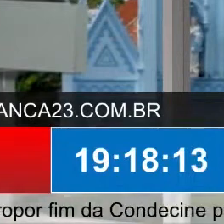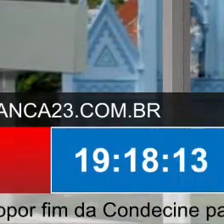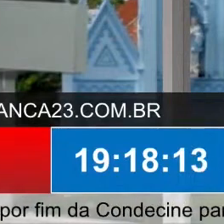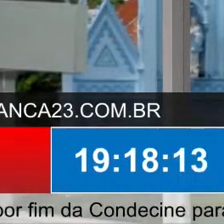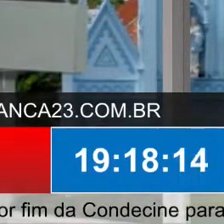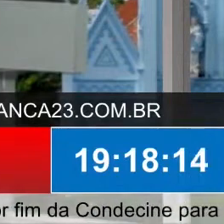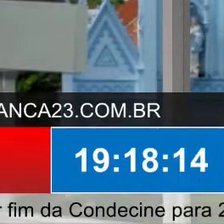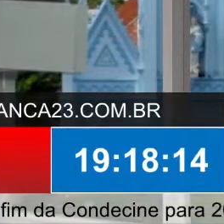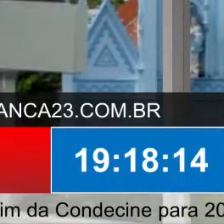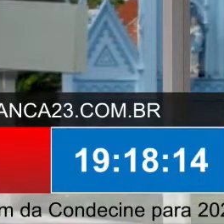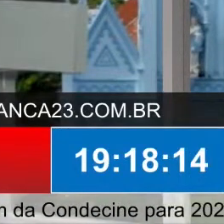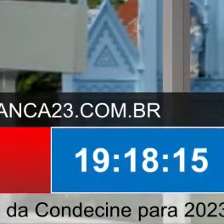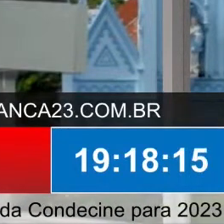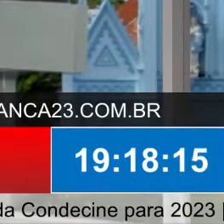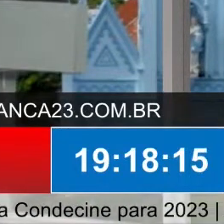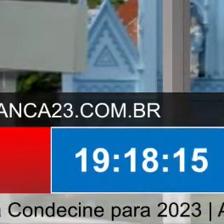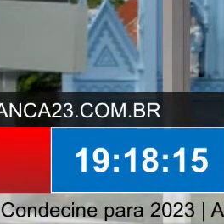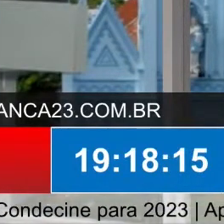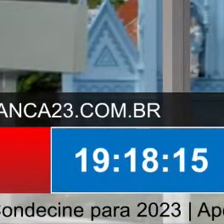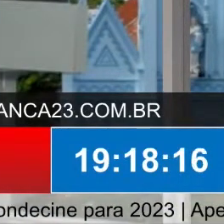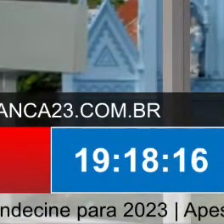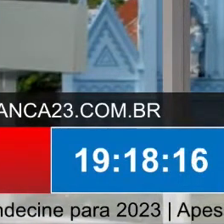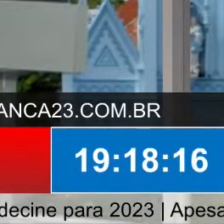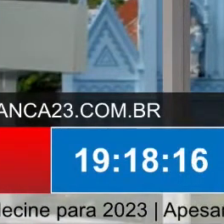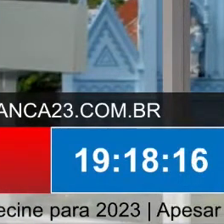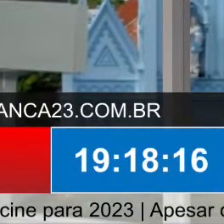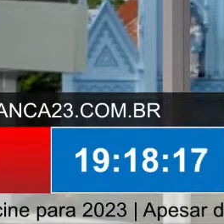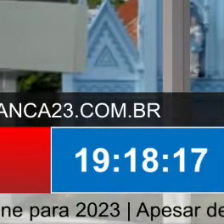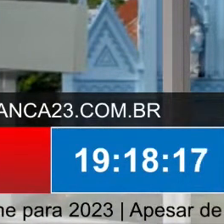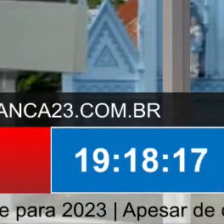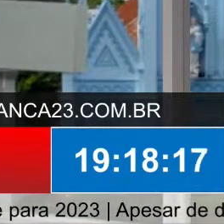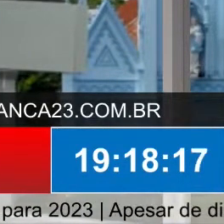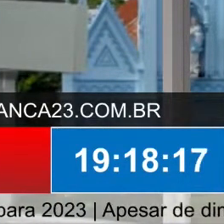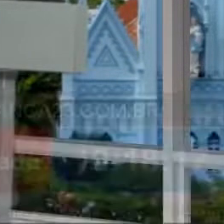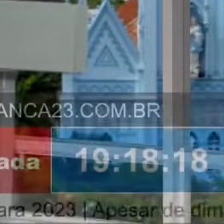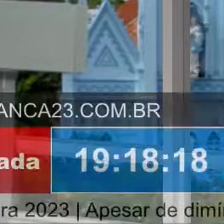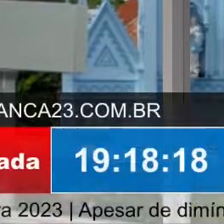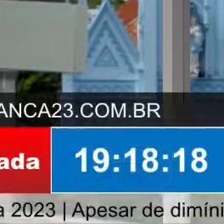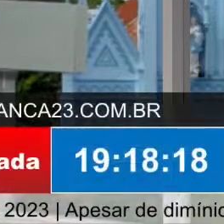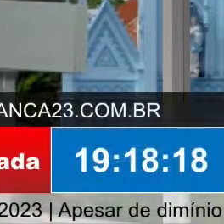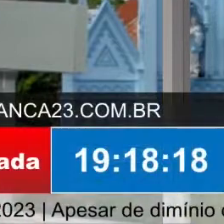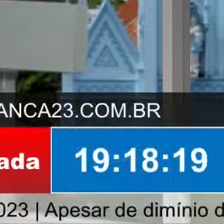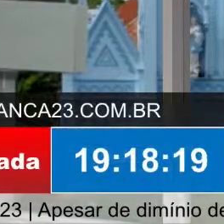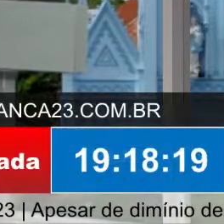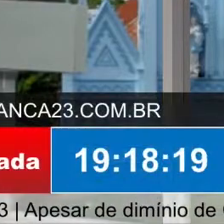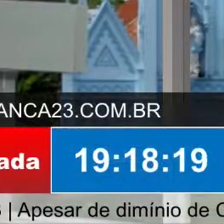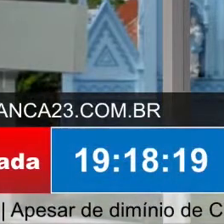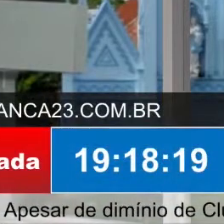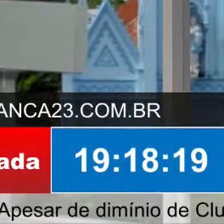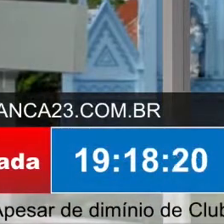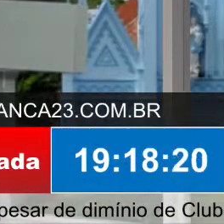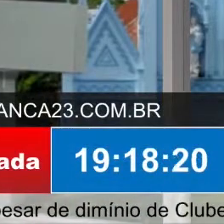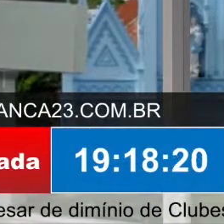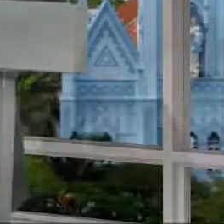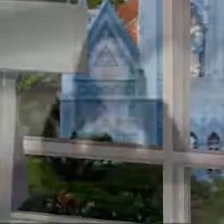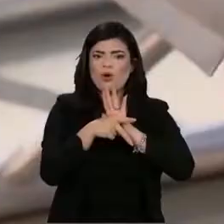A campanha de vacinação contra a poliomielite e também a multivacinação foi